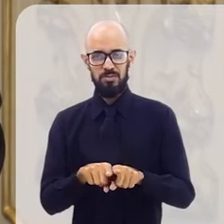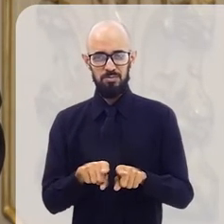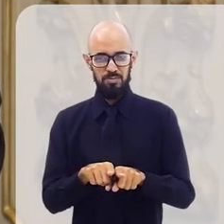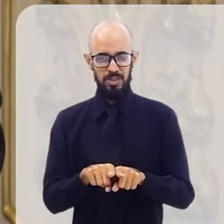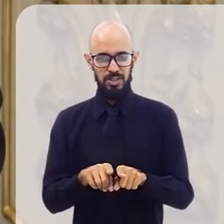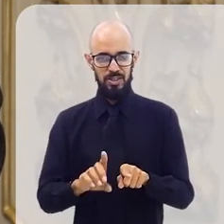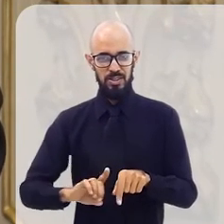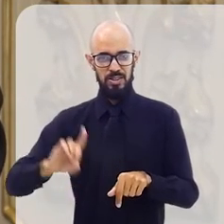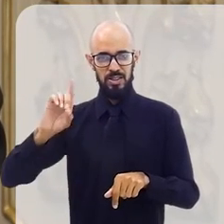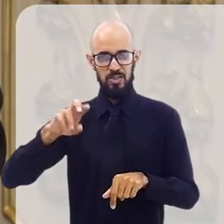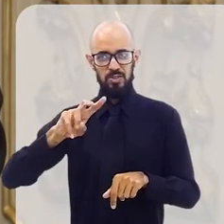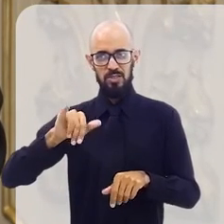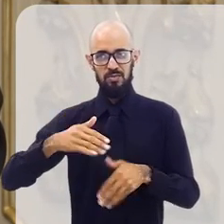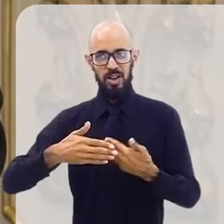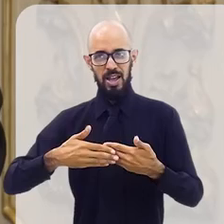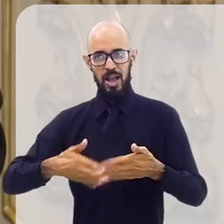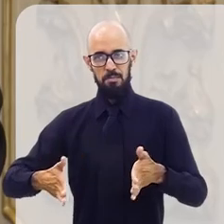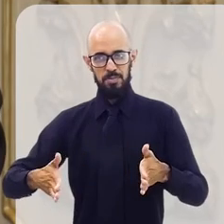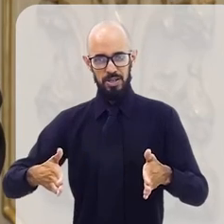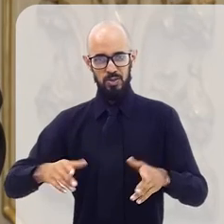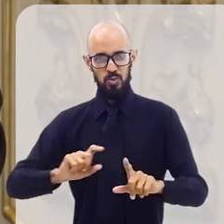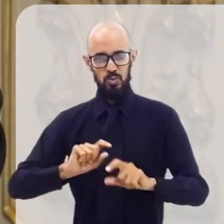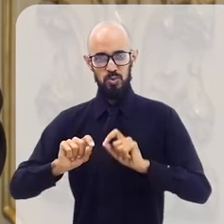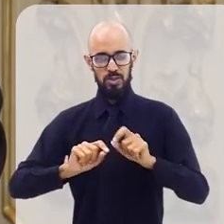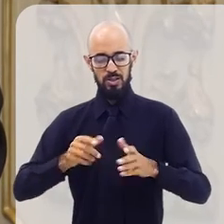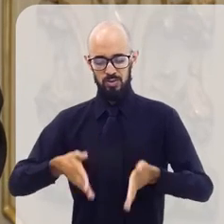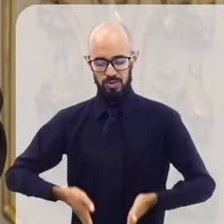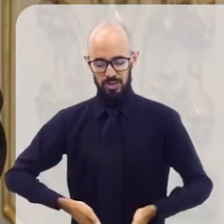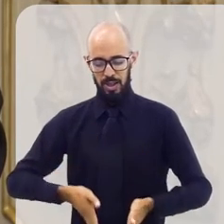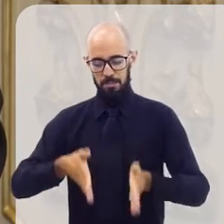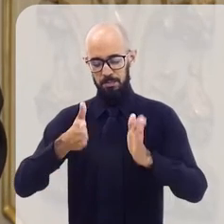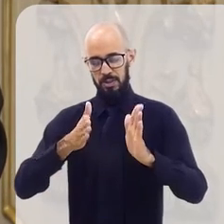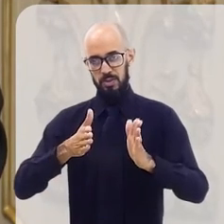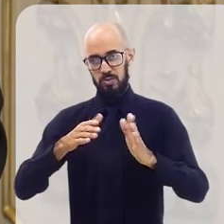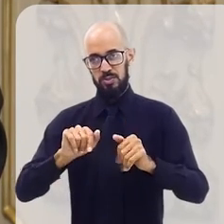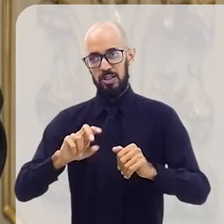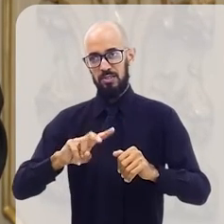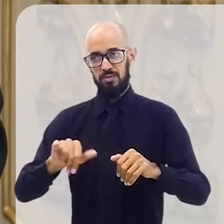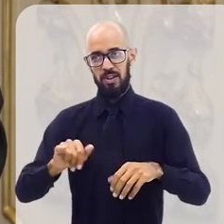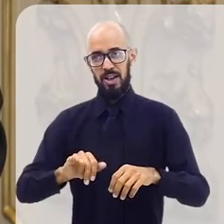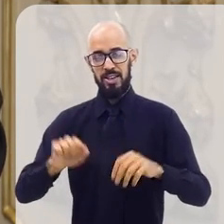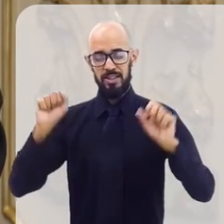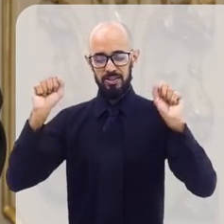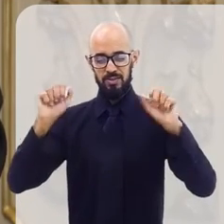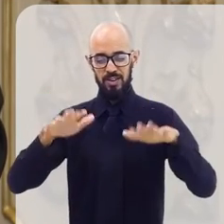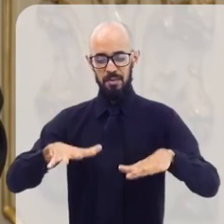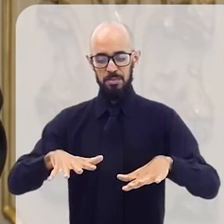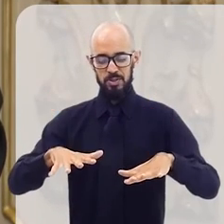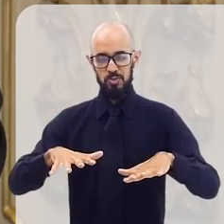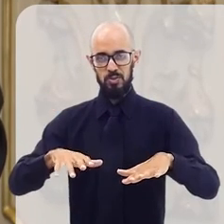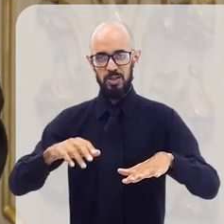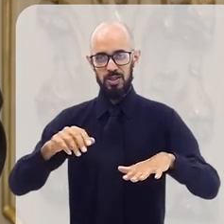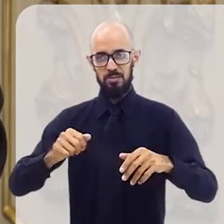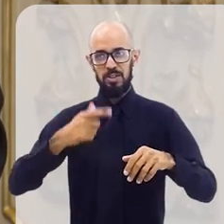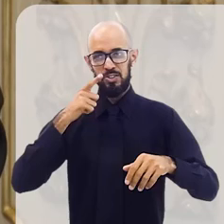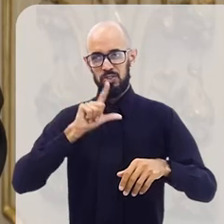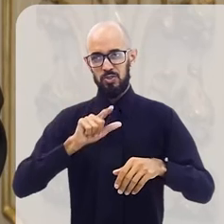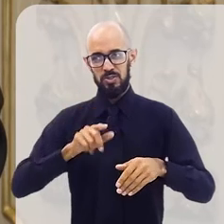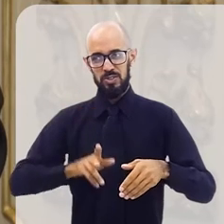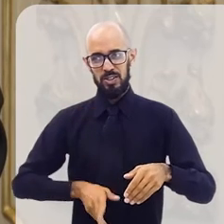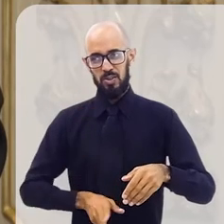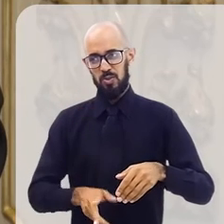aí Deus ele vai abrindo Mel esses caminhos ele vai dona Graça para que possamos